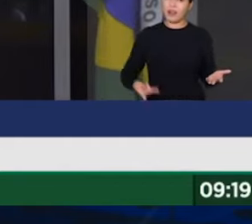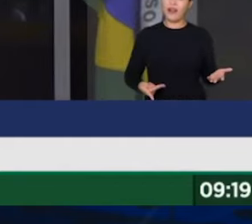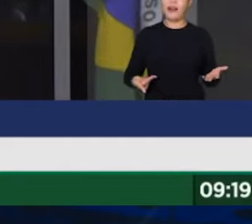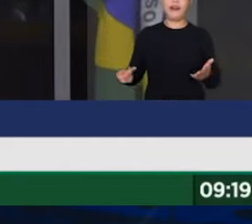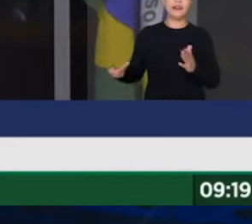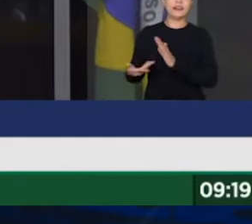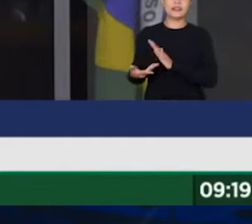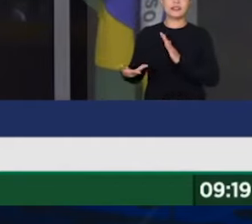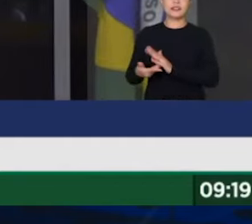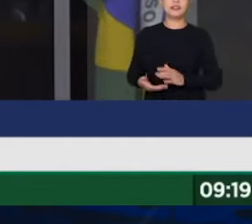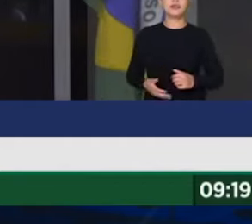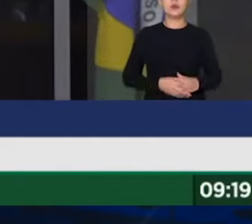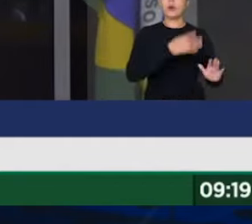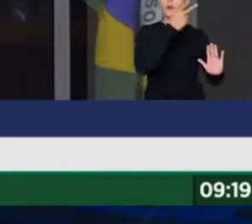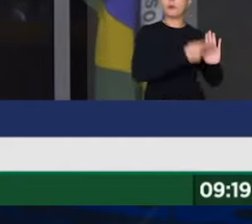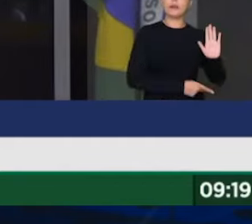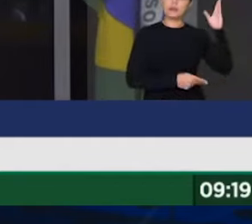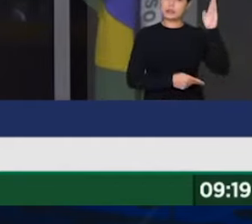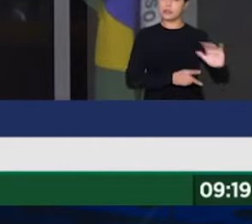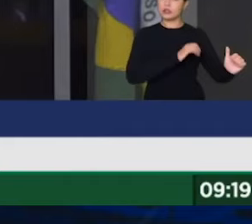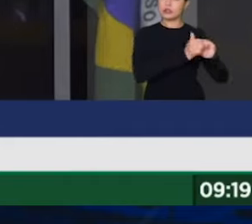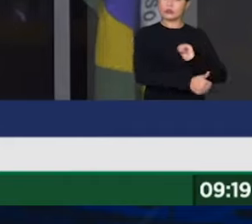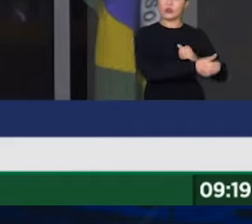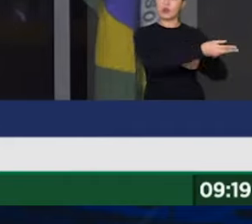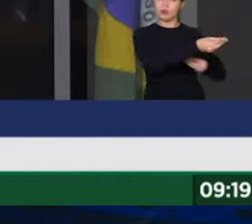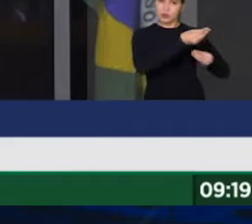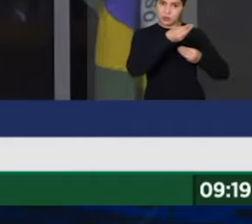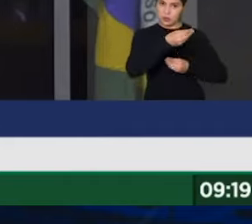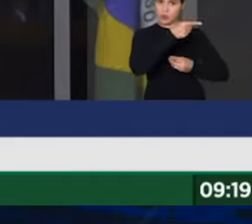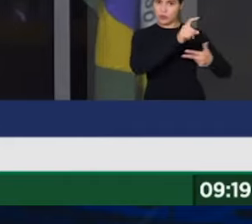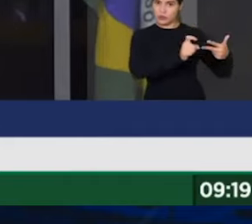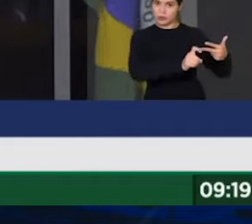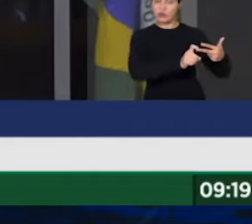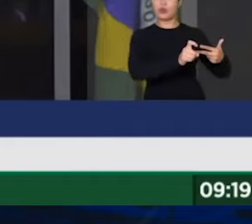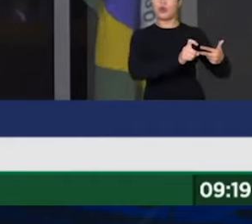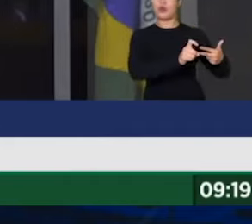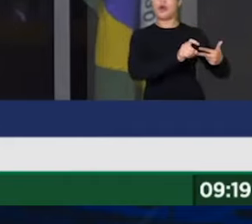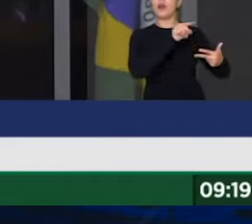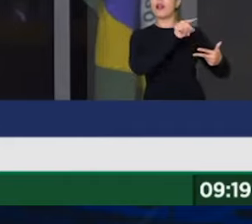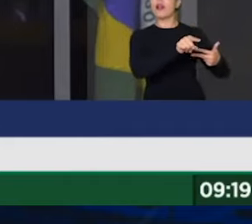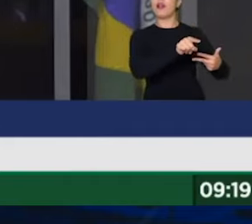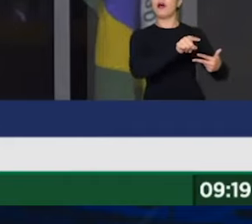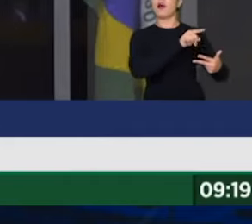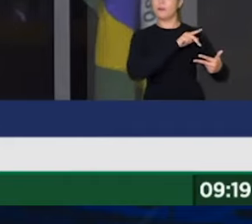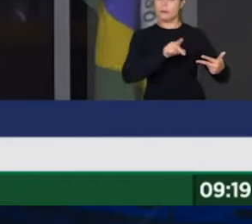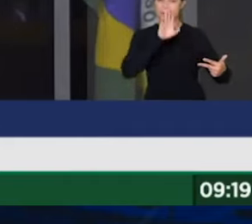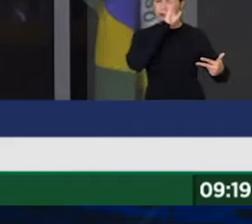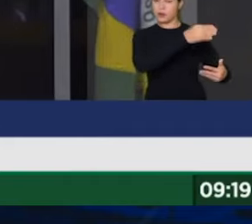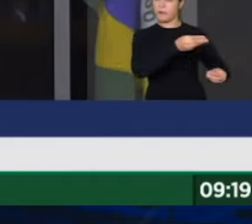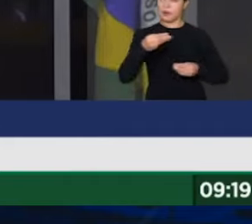Nacional de Esporte e foi votado, aprovado o requerimento de urgência, agora está nessa casa,